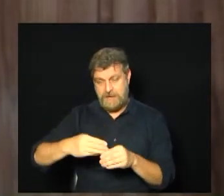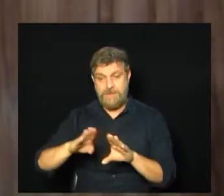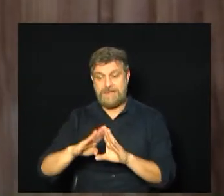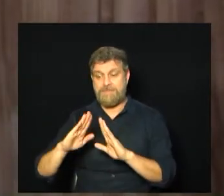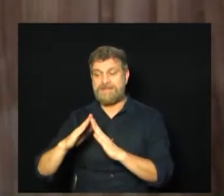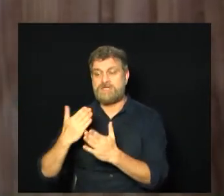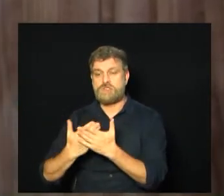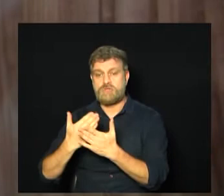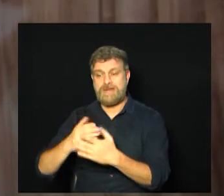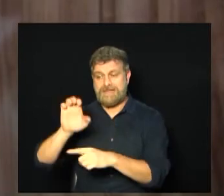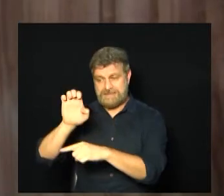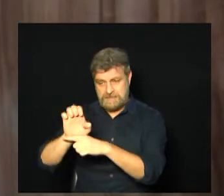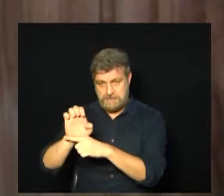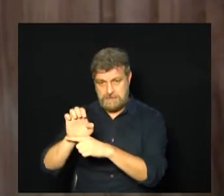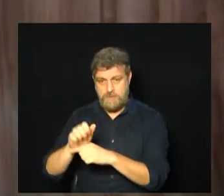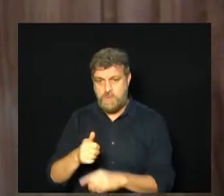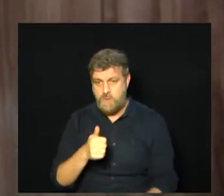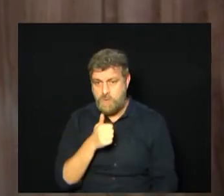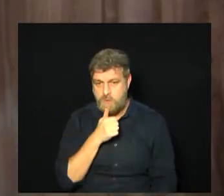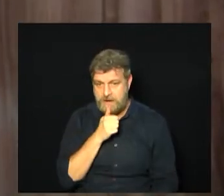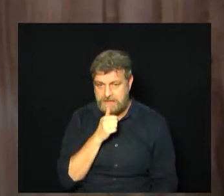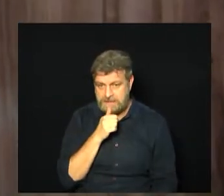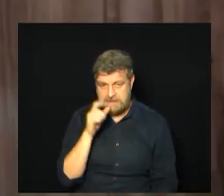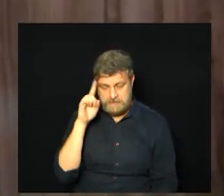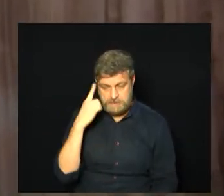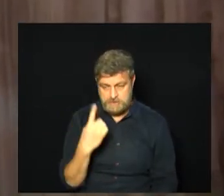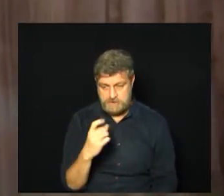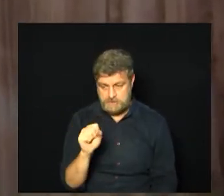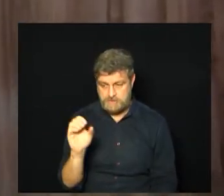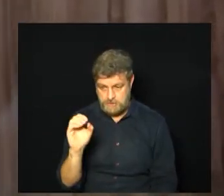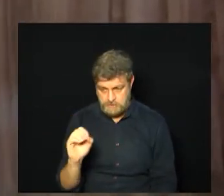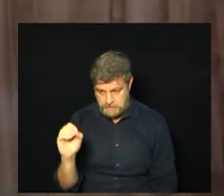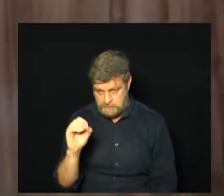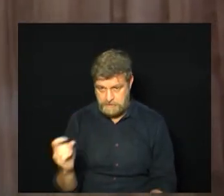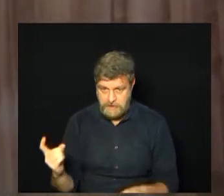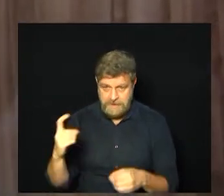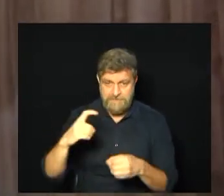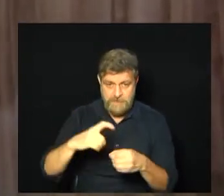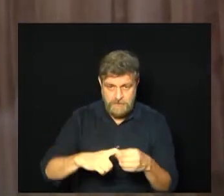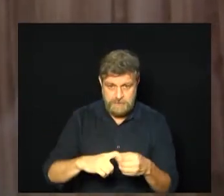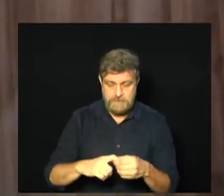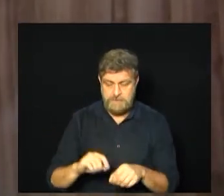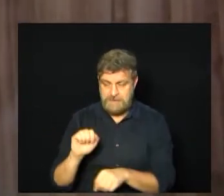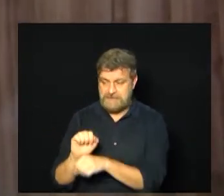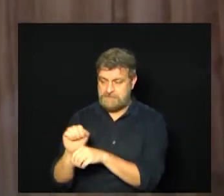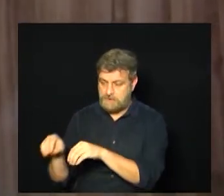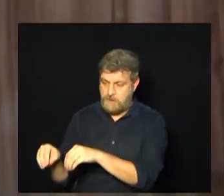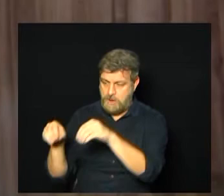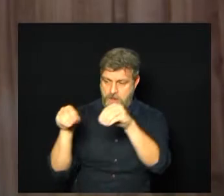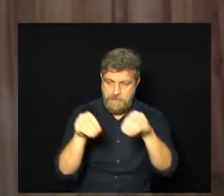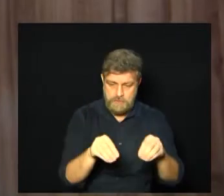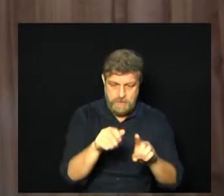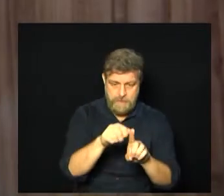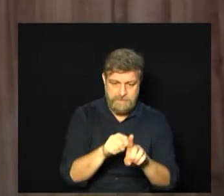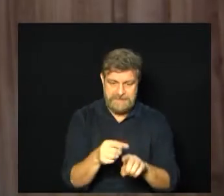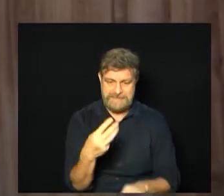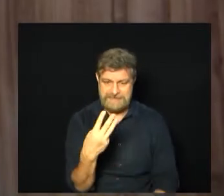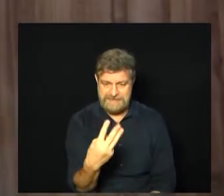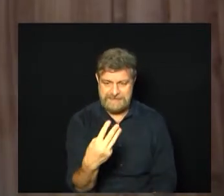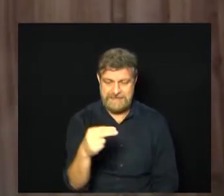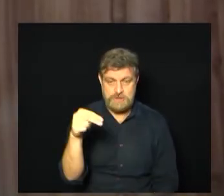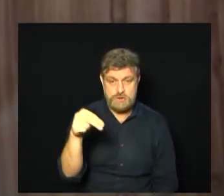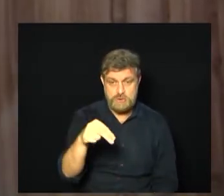de ensino. Mas ainda não foi no dia 18 de outubro. Esse retorno foi adiado para este mês, para o dia 3